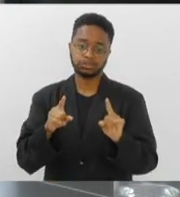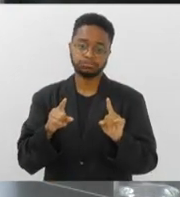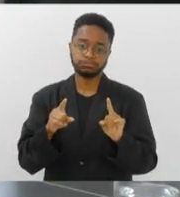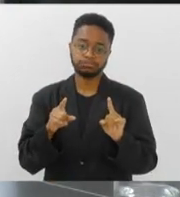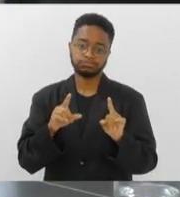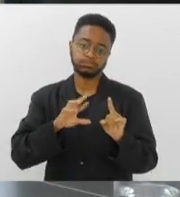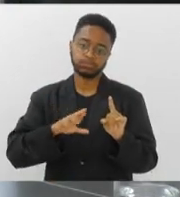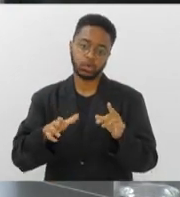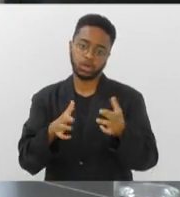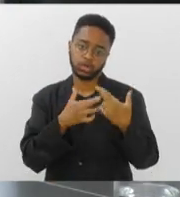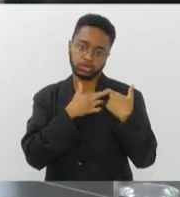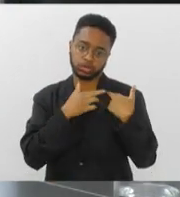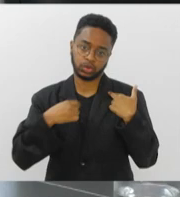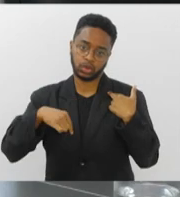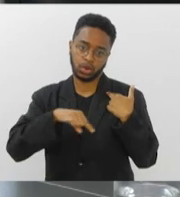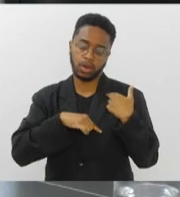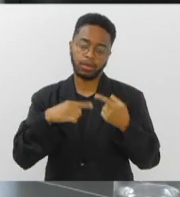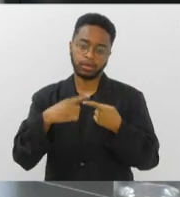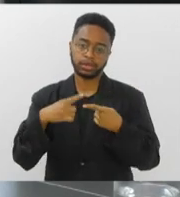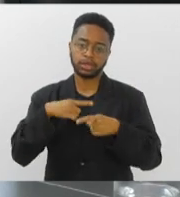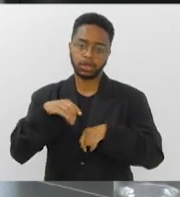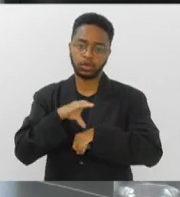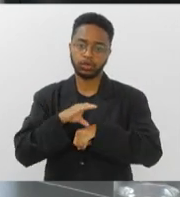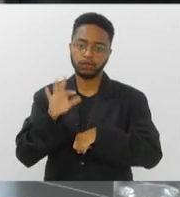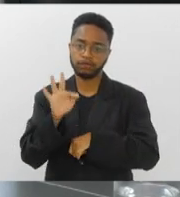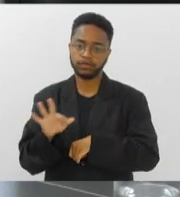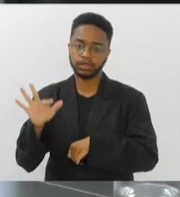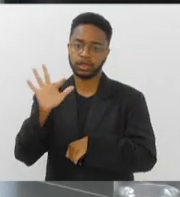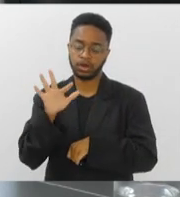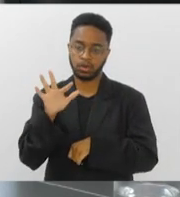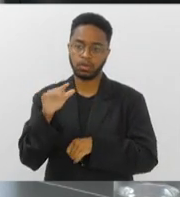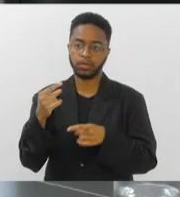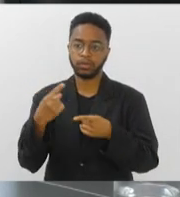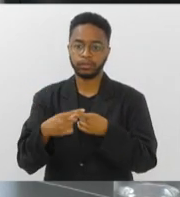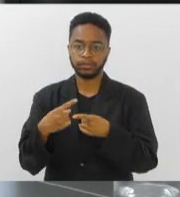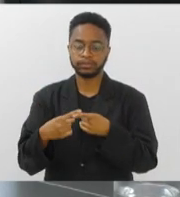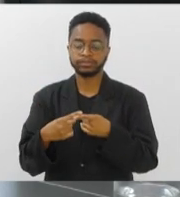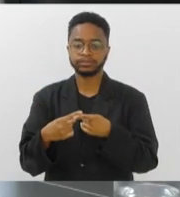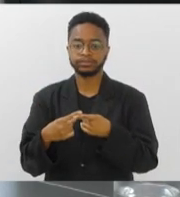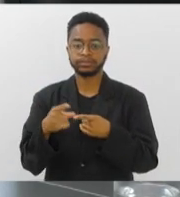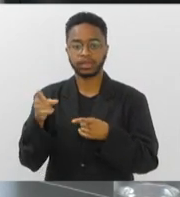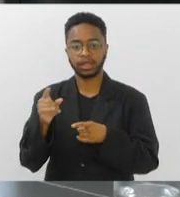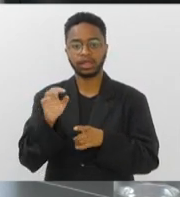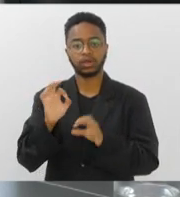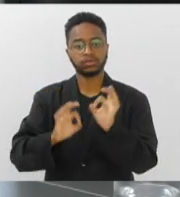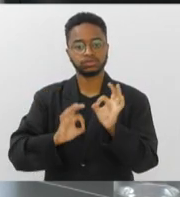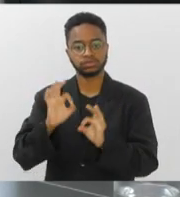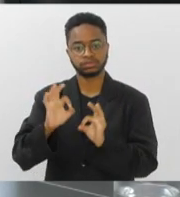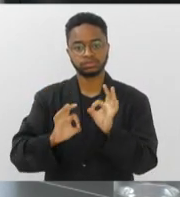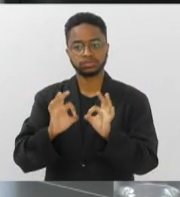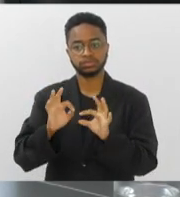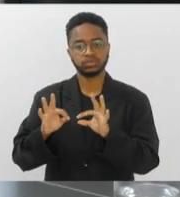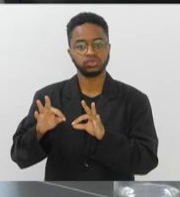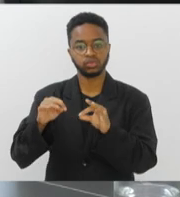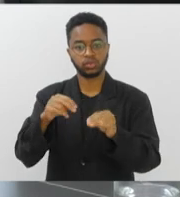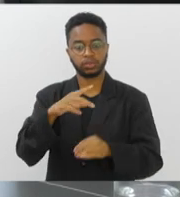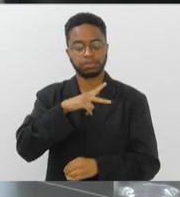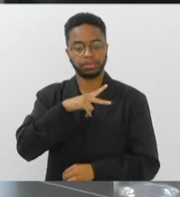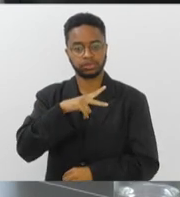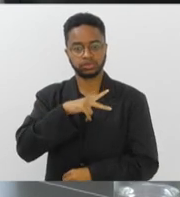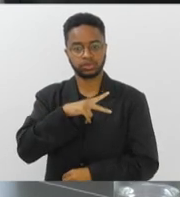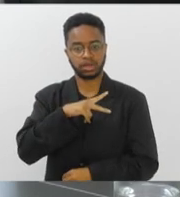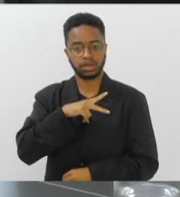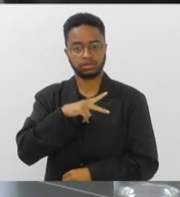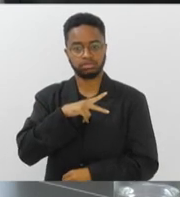ao dispositivo constitucional da Constituição Federal da livre iniciativa, porque ela está adentrando nos organizadores que são todos privados.